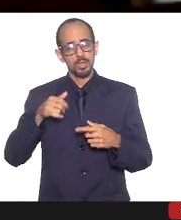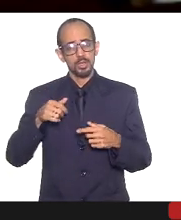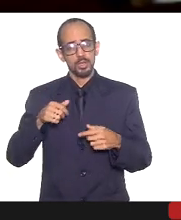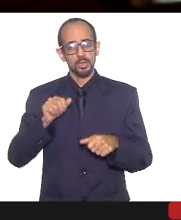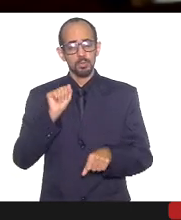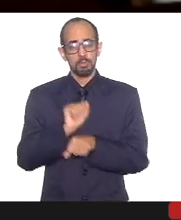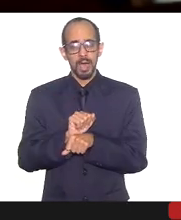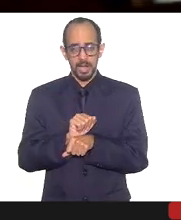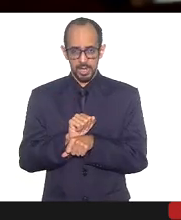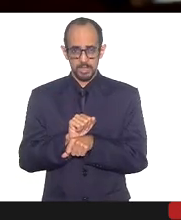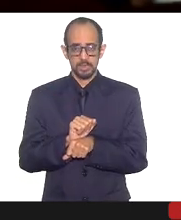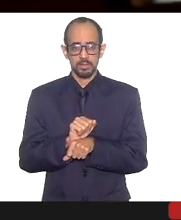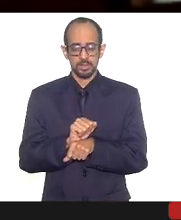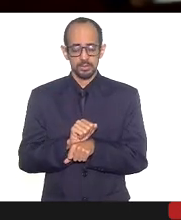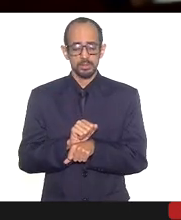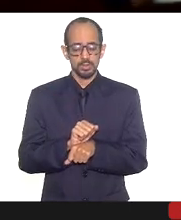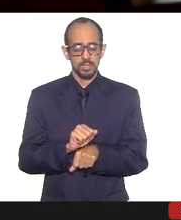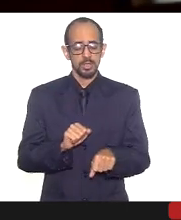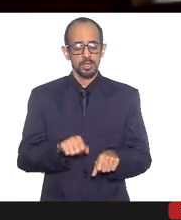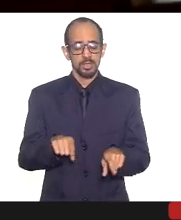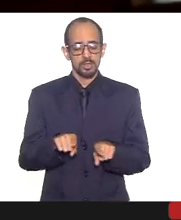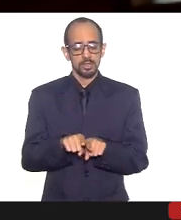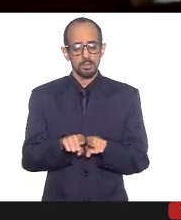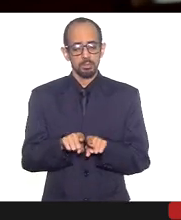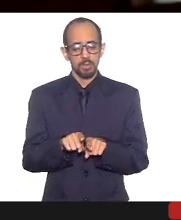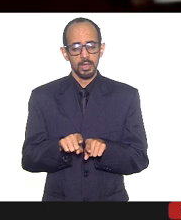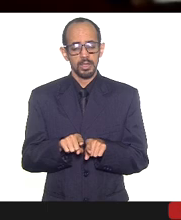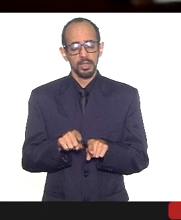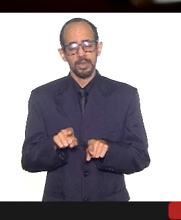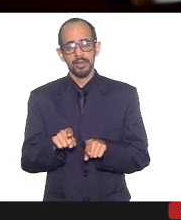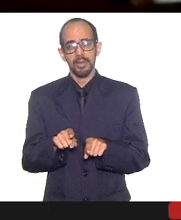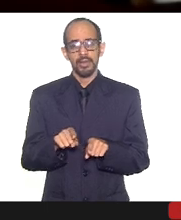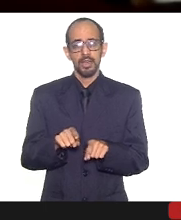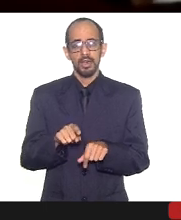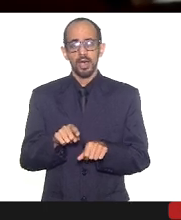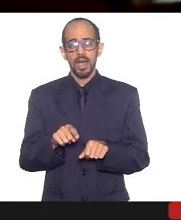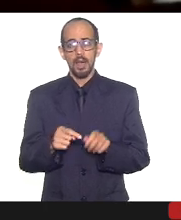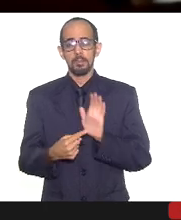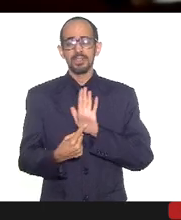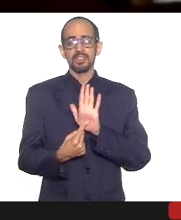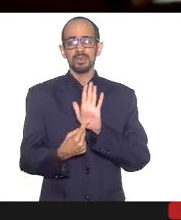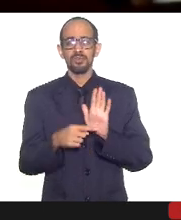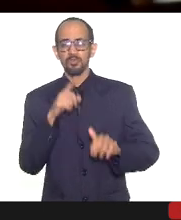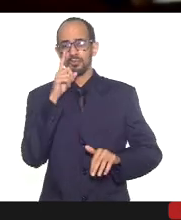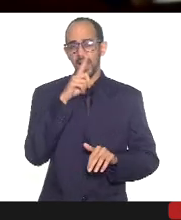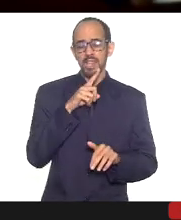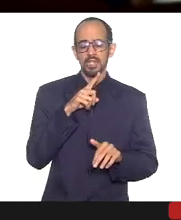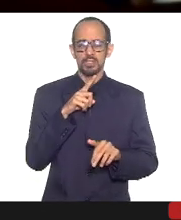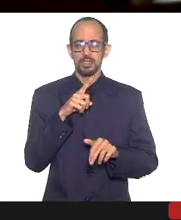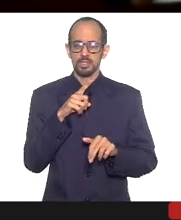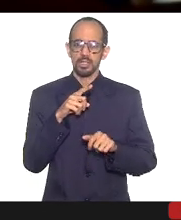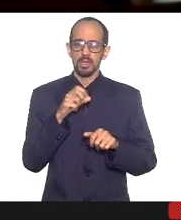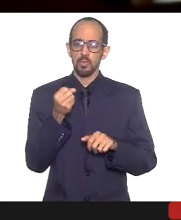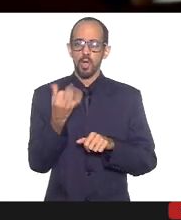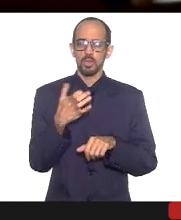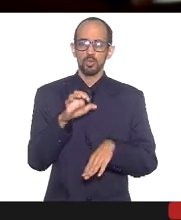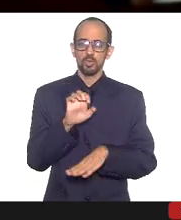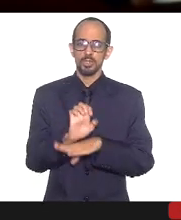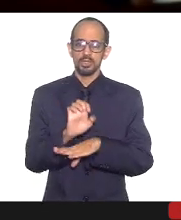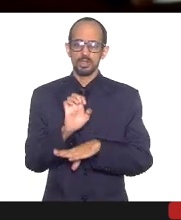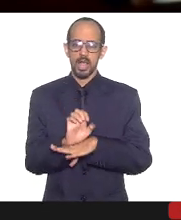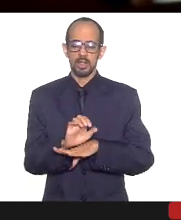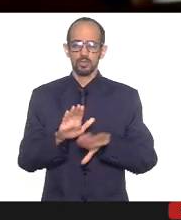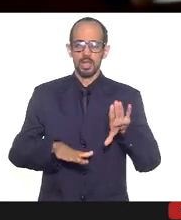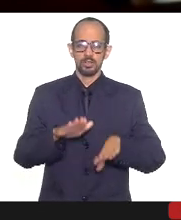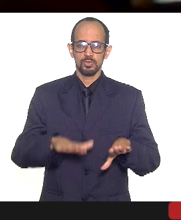sem apresentar, né, soluços, como a gente vem apresentando, né, quando o Estado, às vezes,